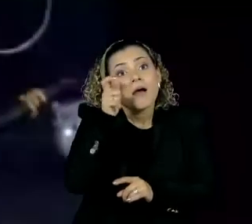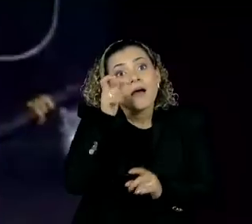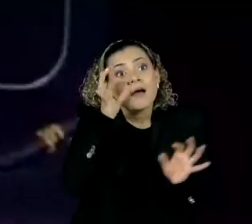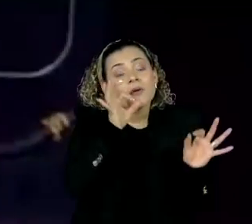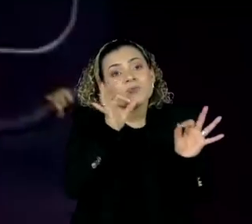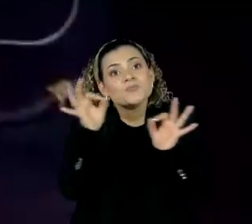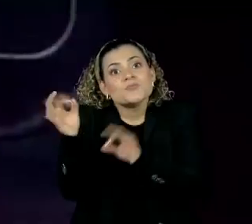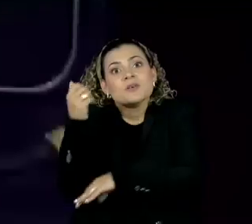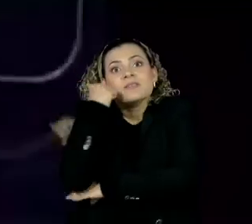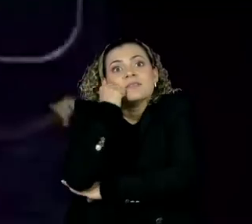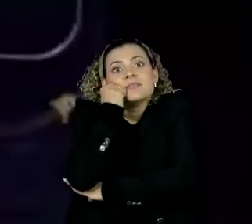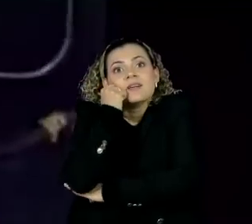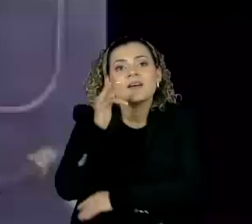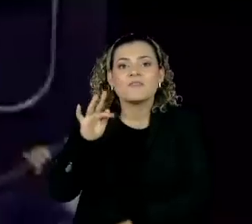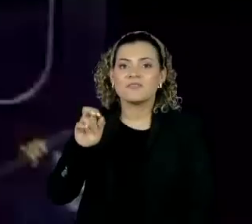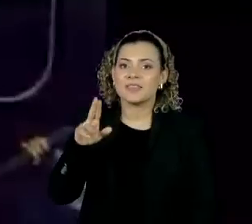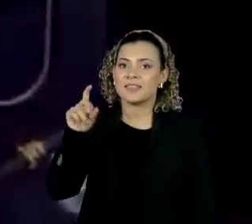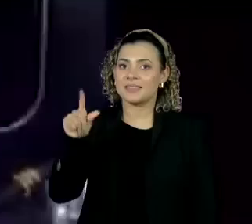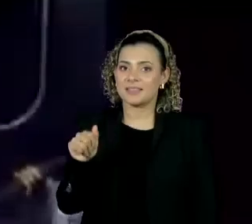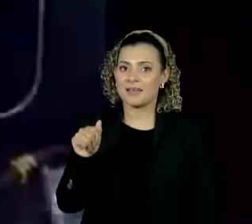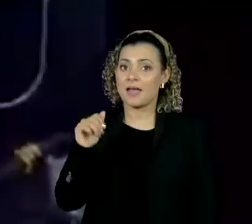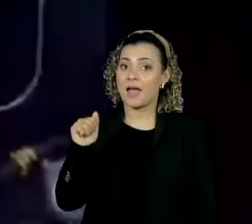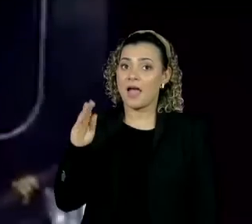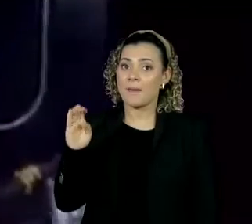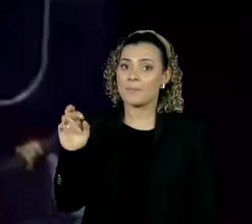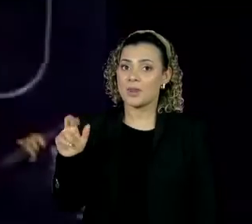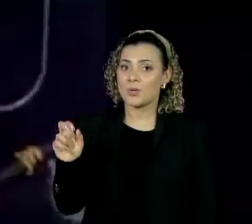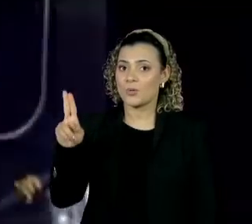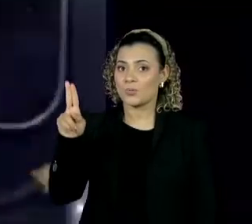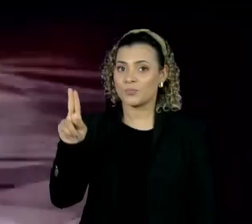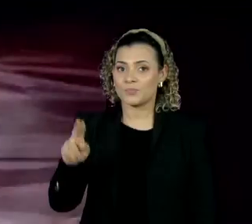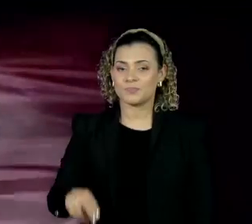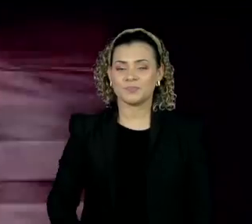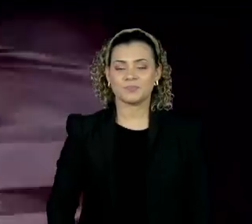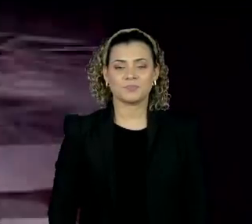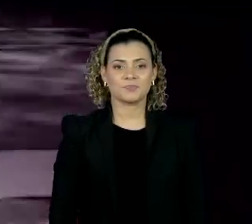infância, Fernanda Abreu.